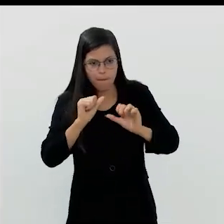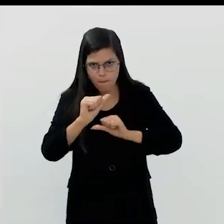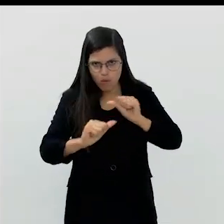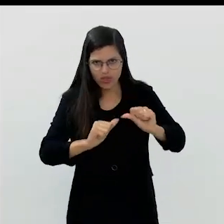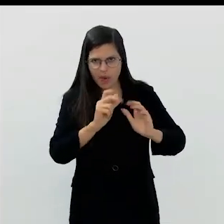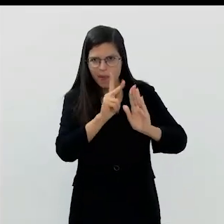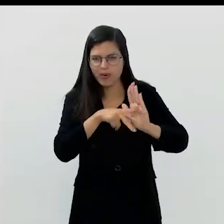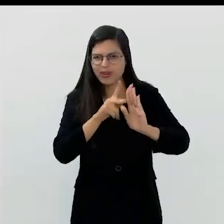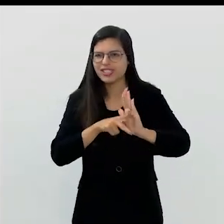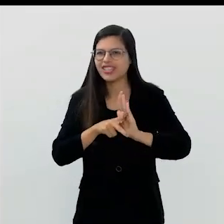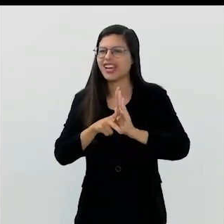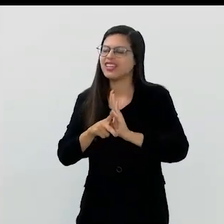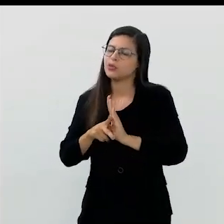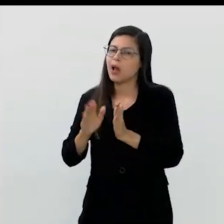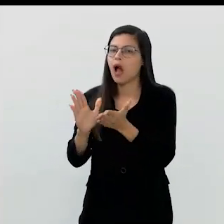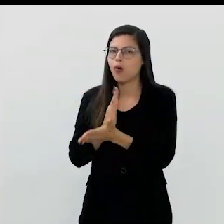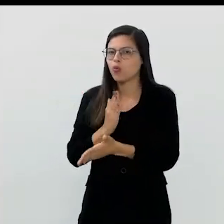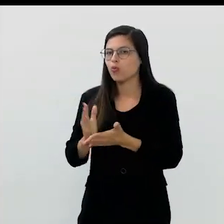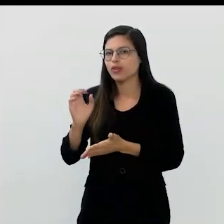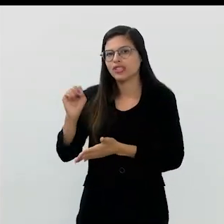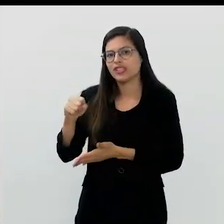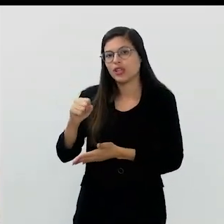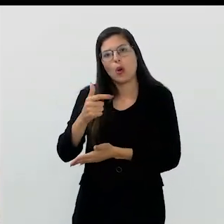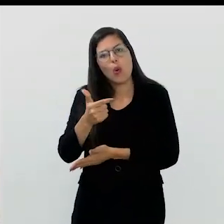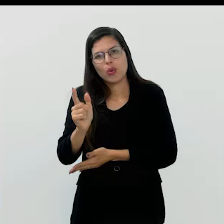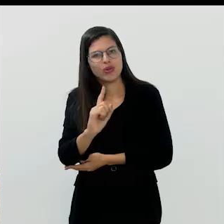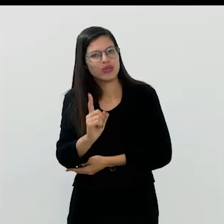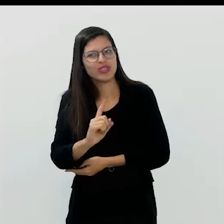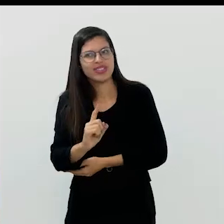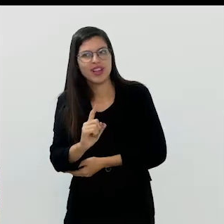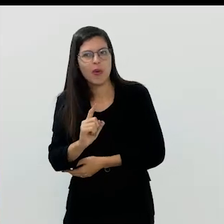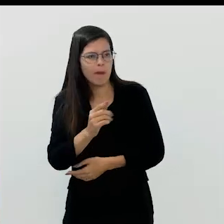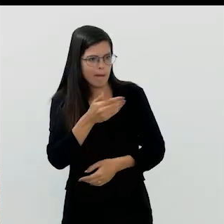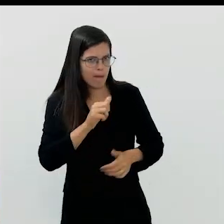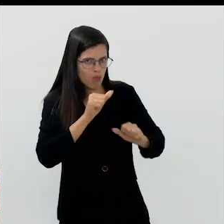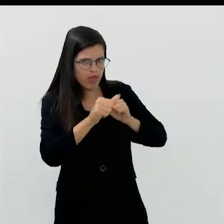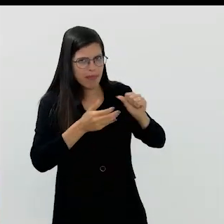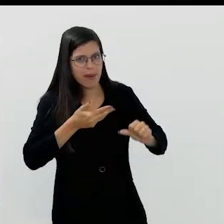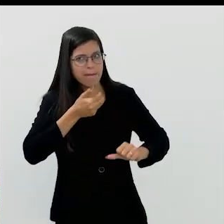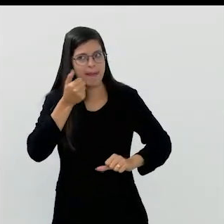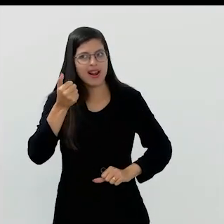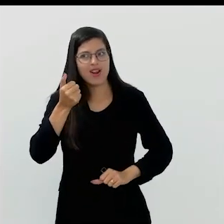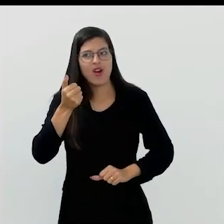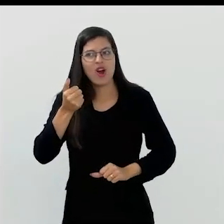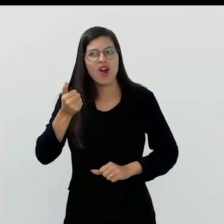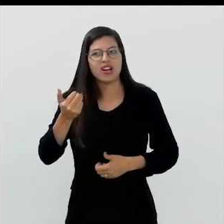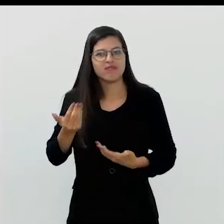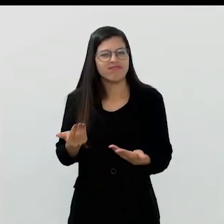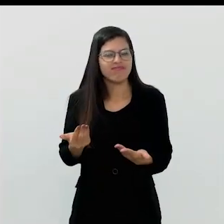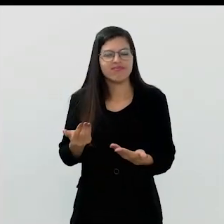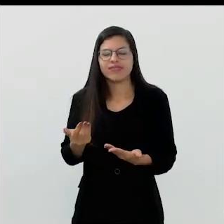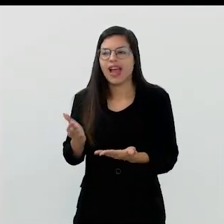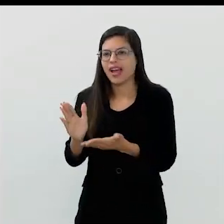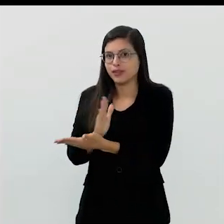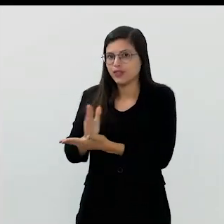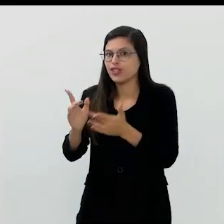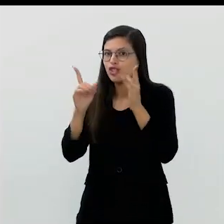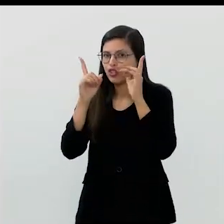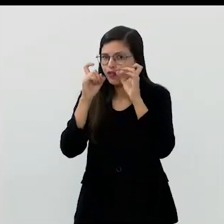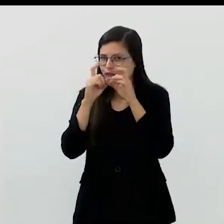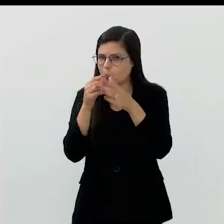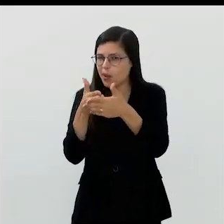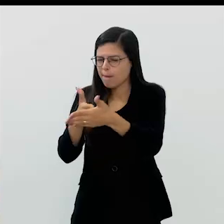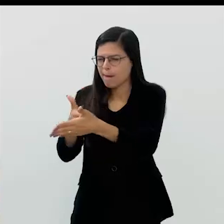gostam de mudar bastante. Outros é mais tranquilo. Mudam para melhor, às vezes nem sempre, né? Às vezes dificulta mais, às vezes facilita um